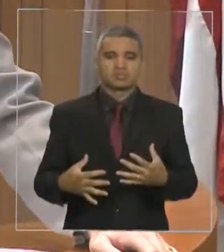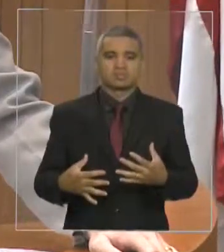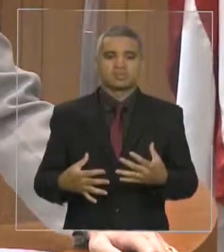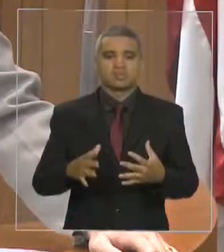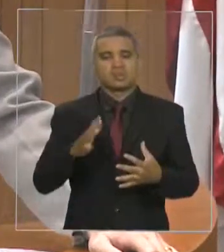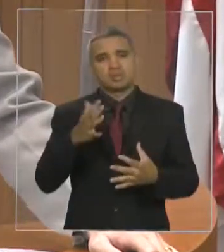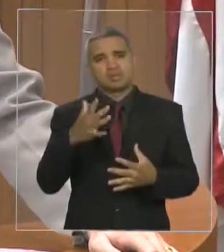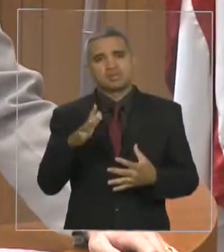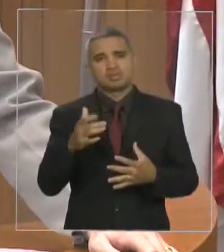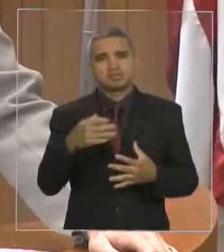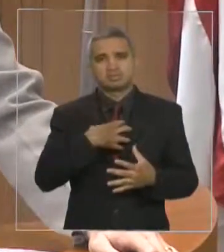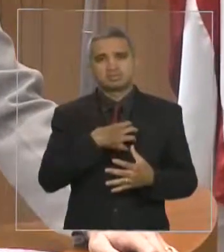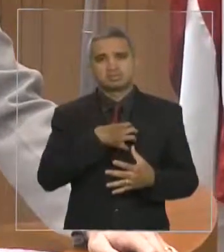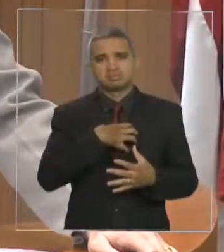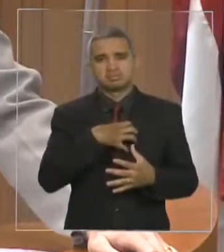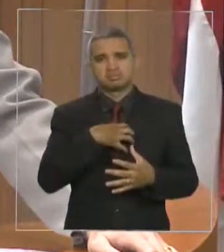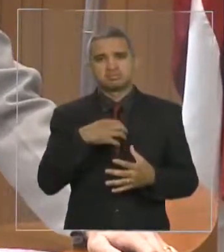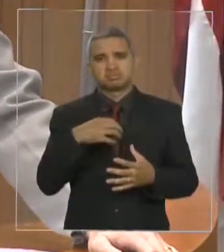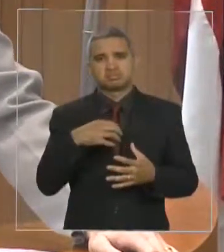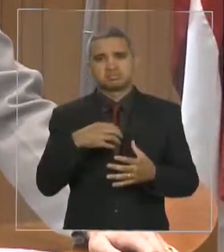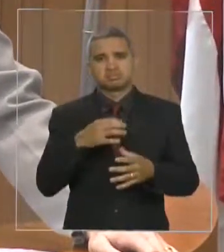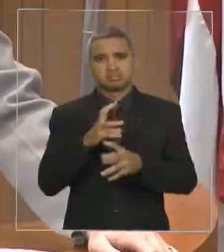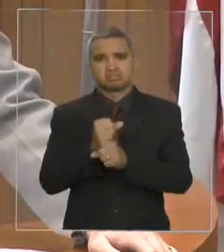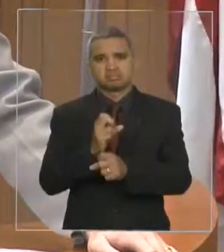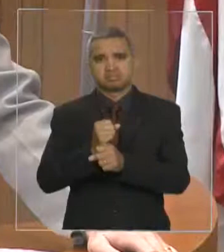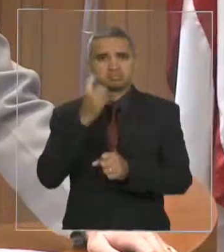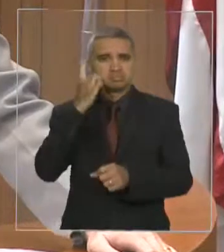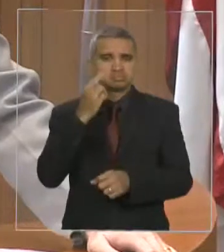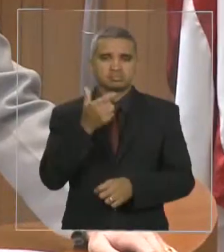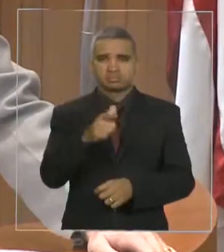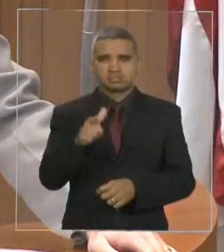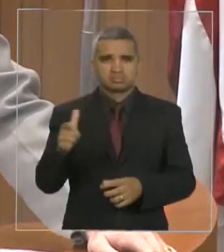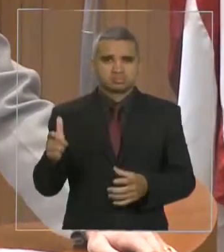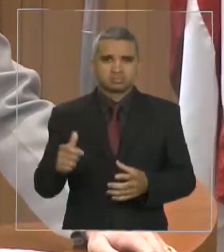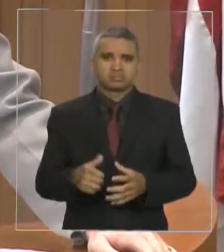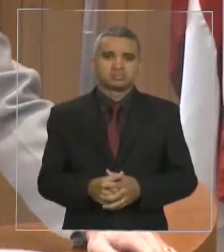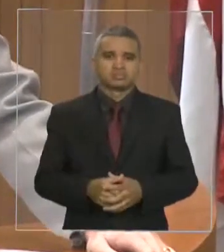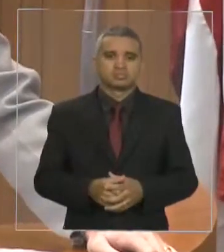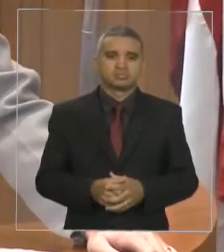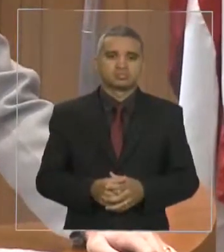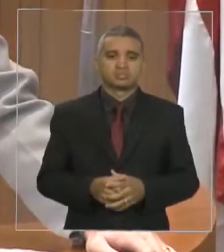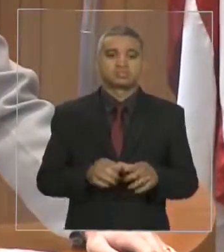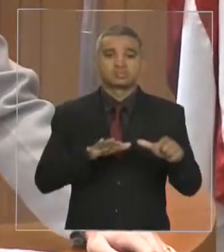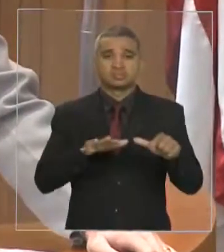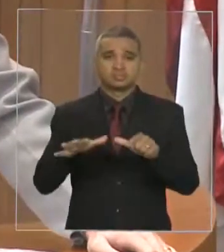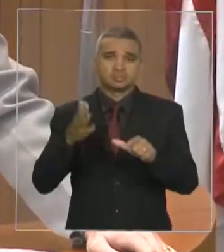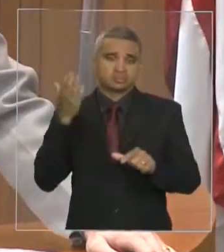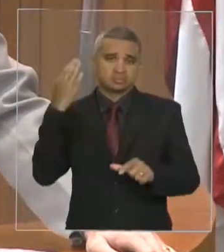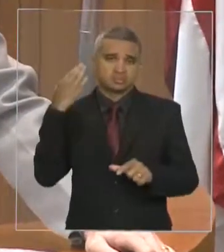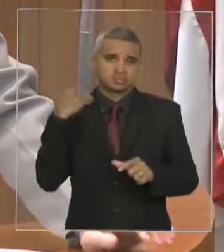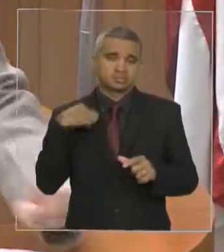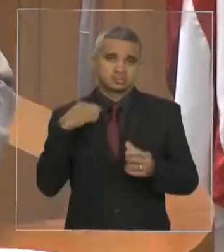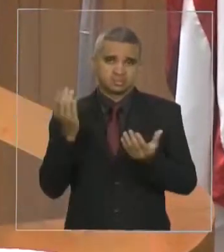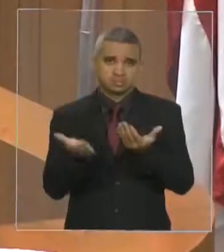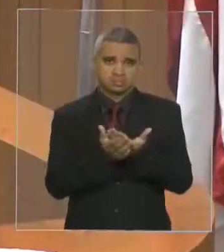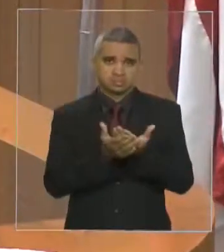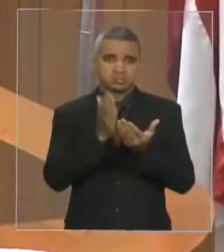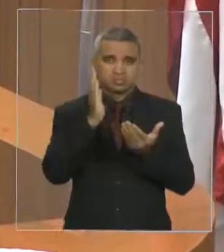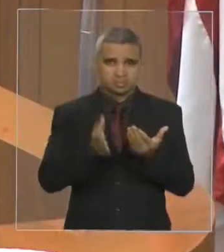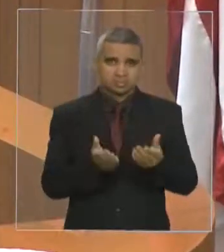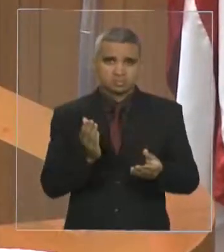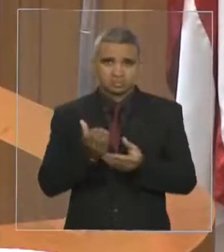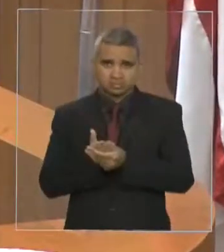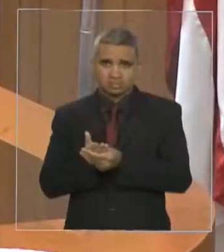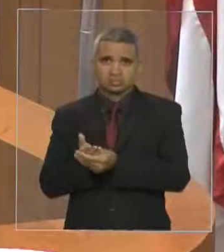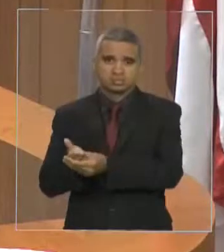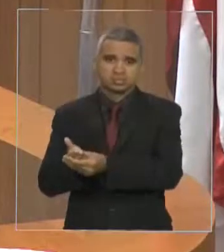Então, eu entrei com requerimentos desde a semana passada e até agora não deu para ler o requerimento, que é o